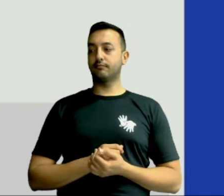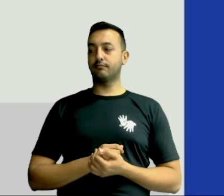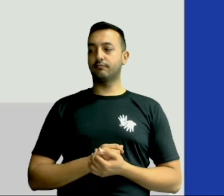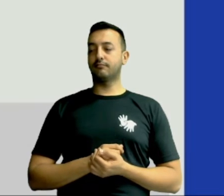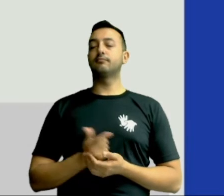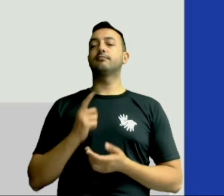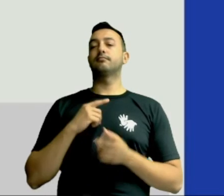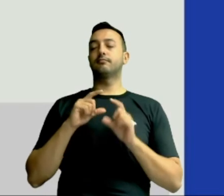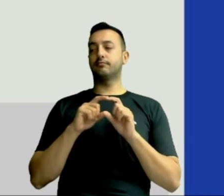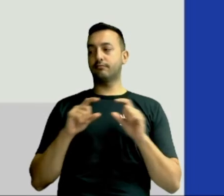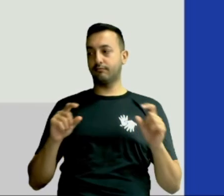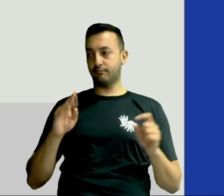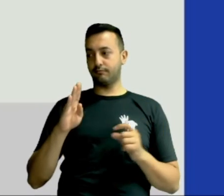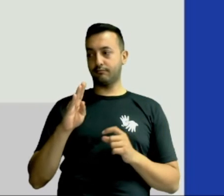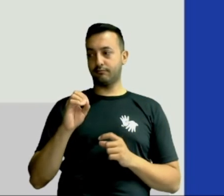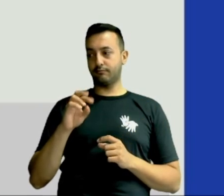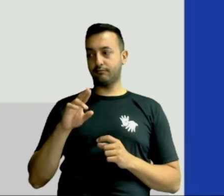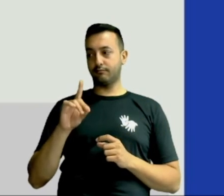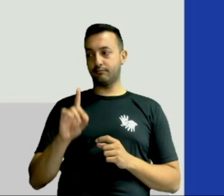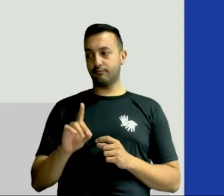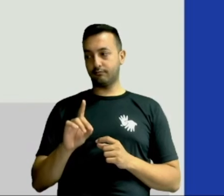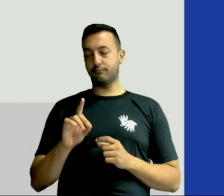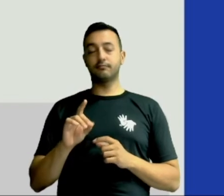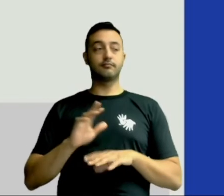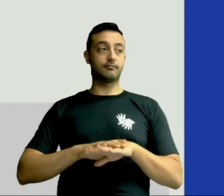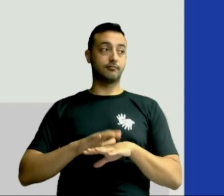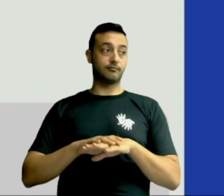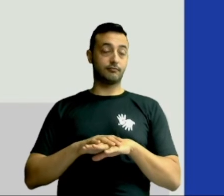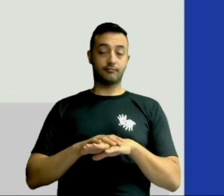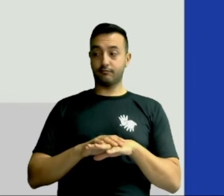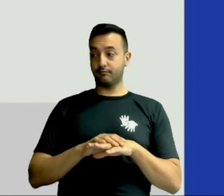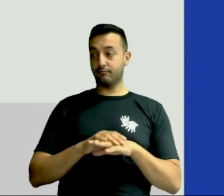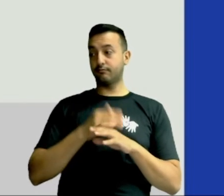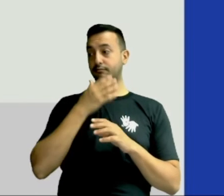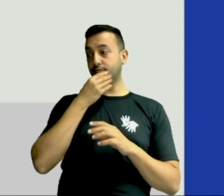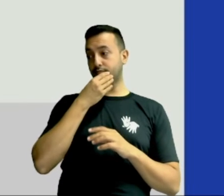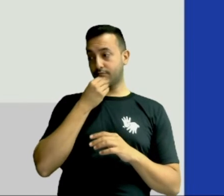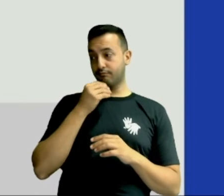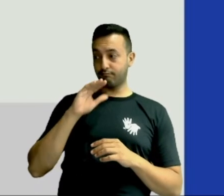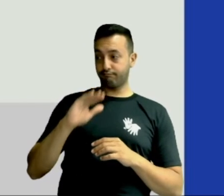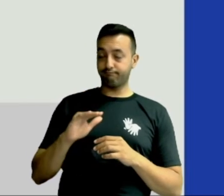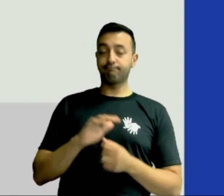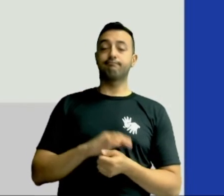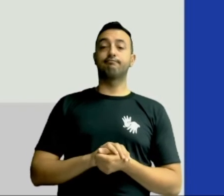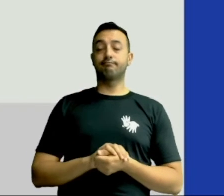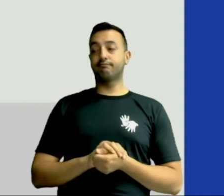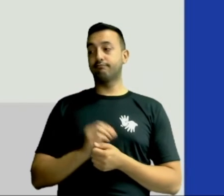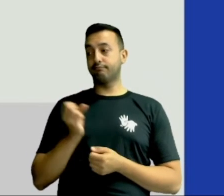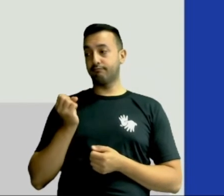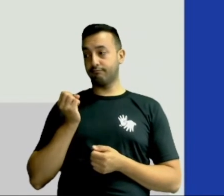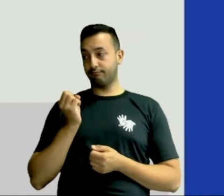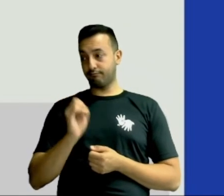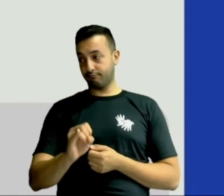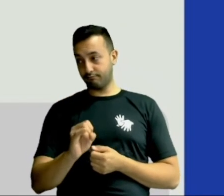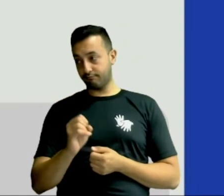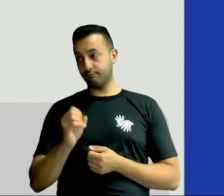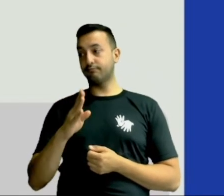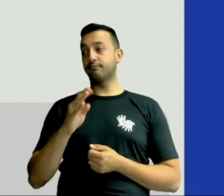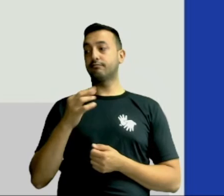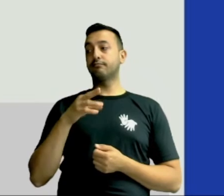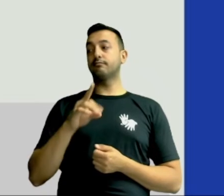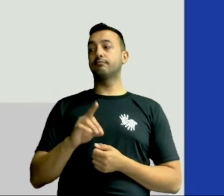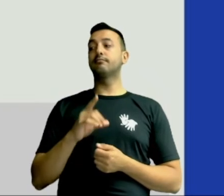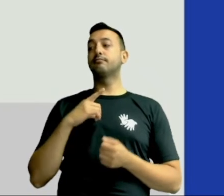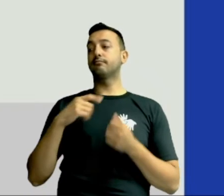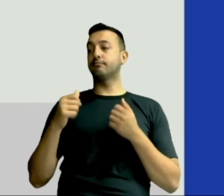nós temos aí o bordo na mão do Boy né então sim O gordo está na